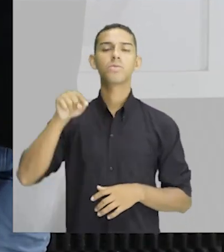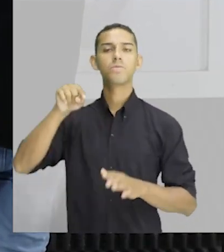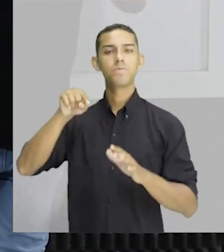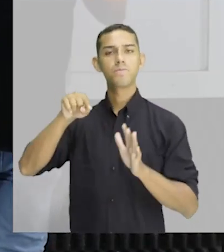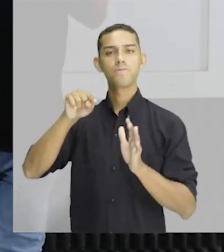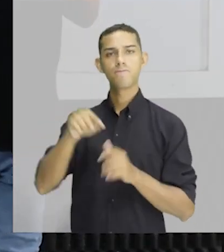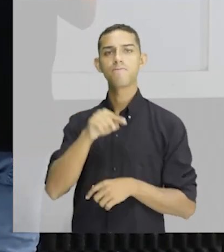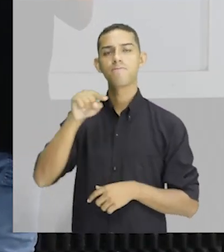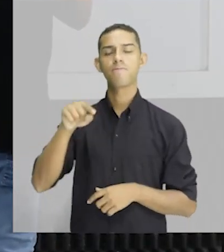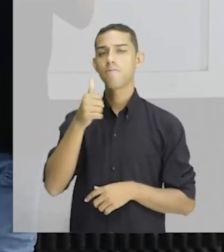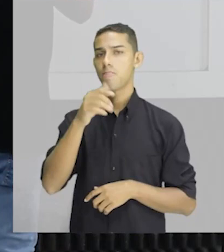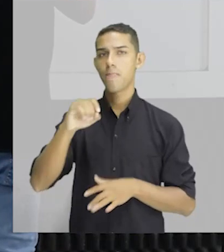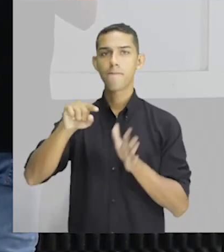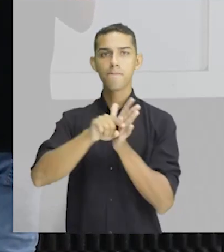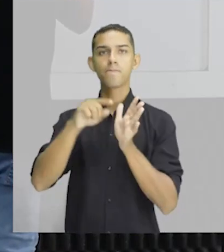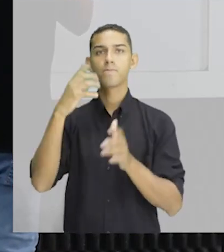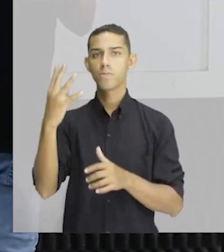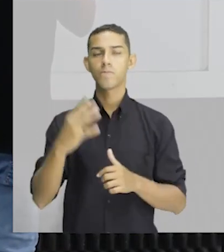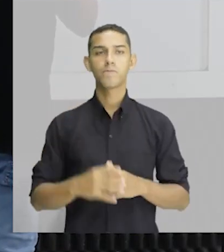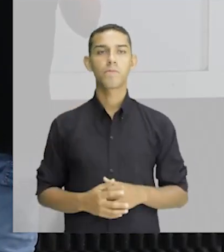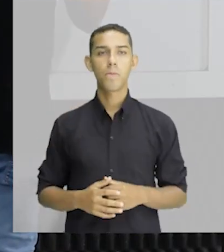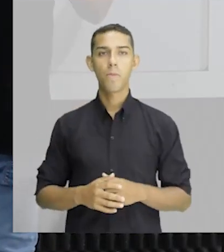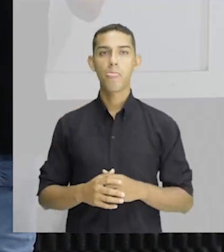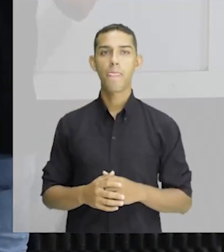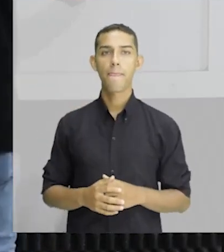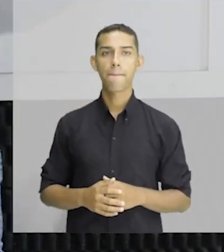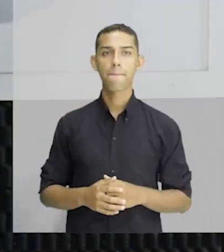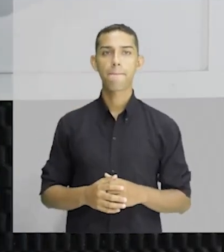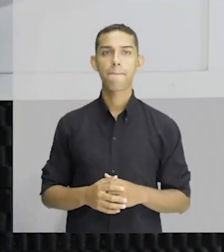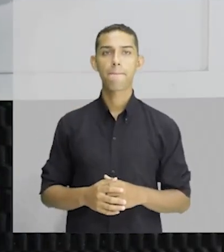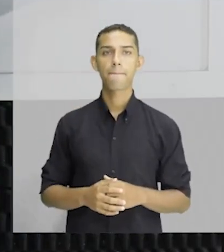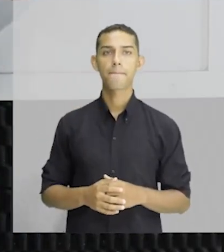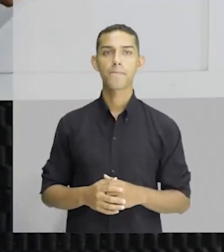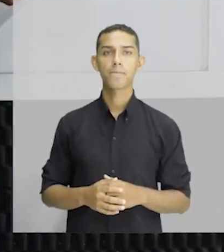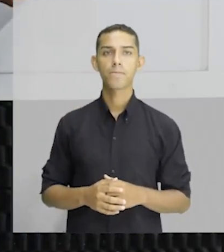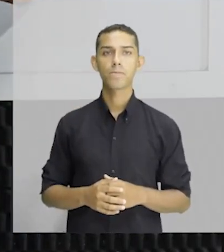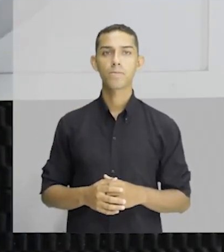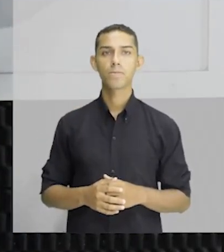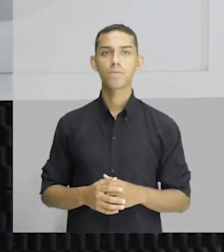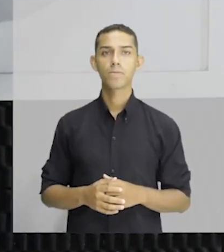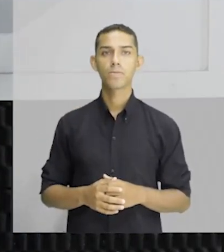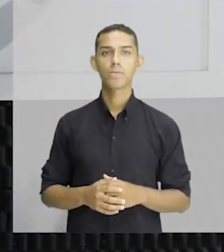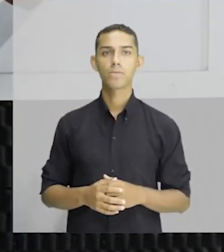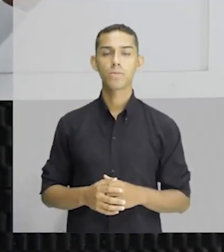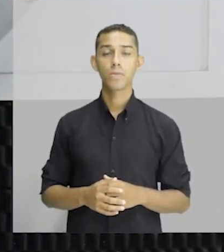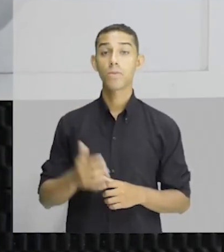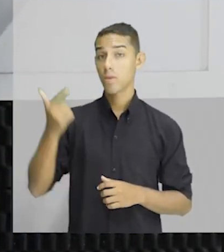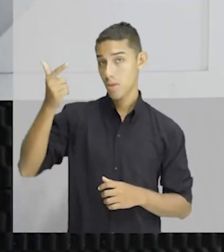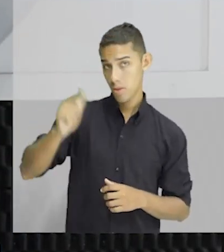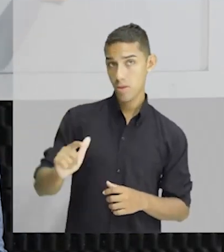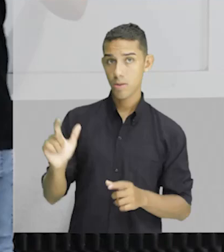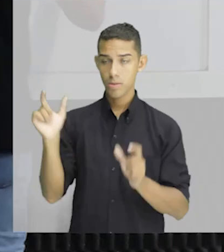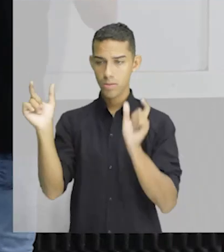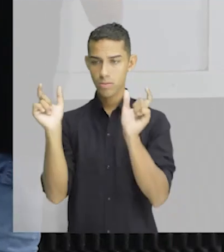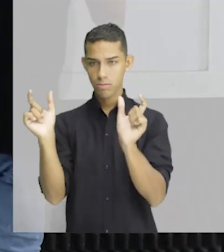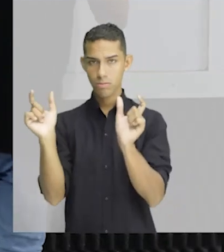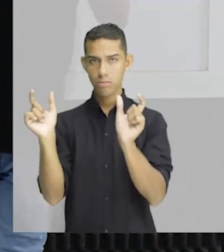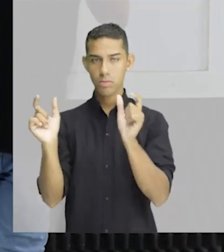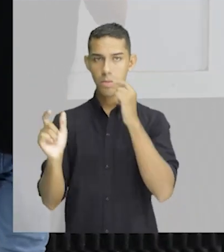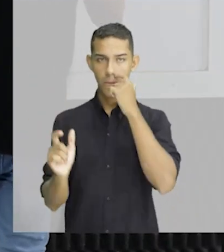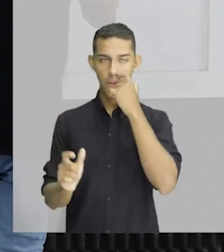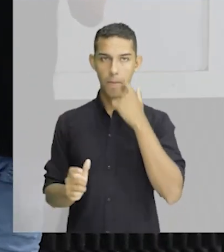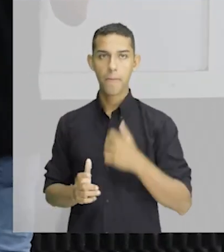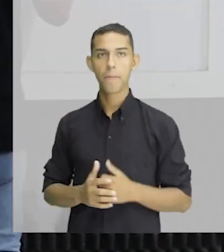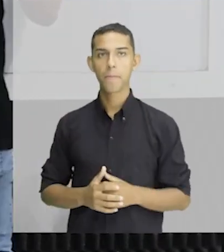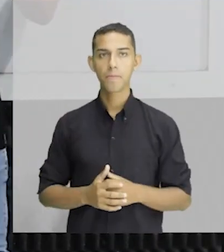4. Como é que faz essa continha agora? A gente considera, a gente repete a potência e subtrai